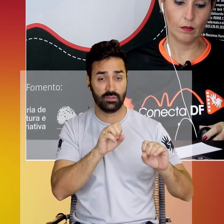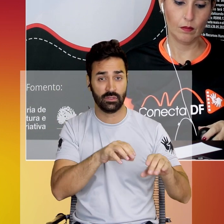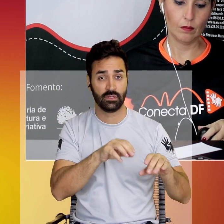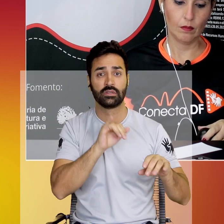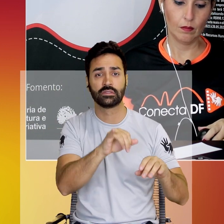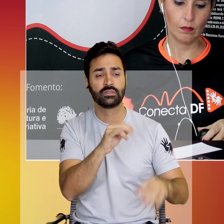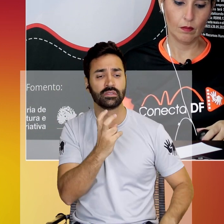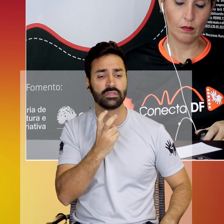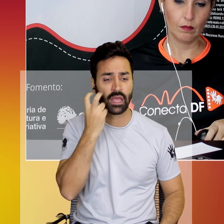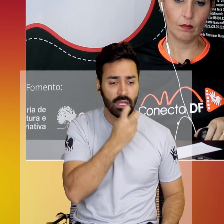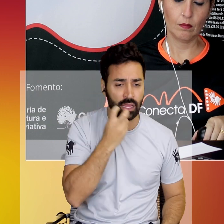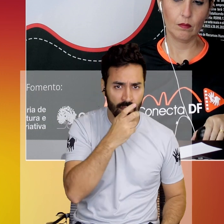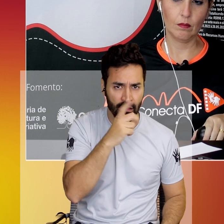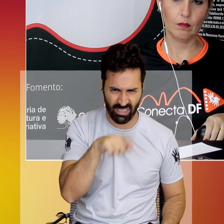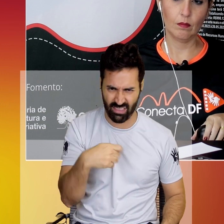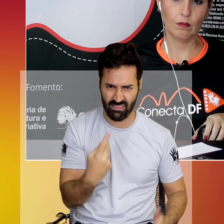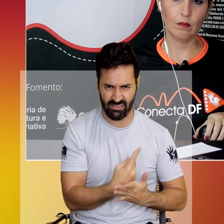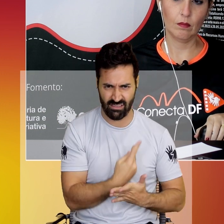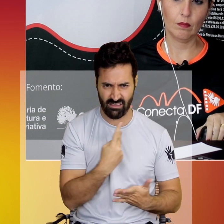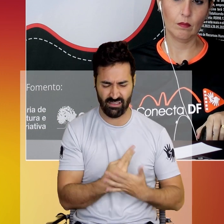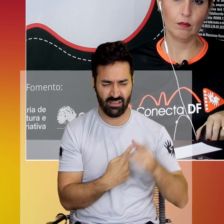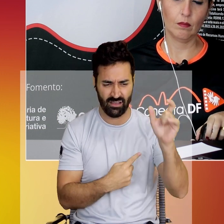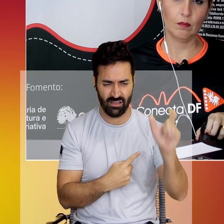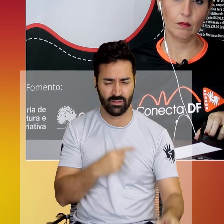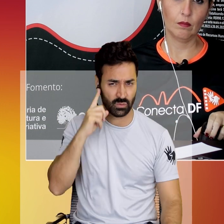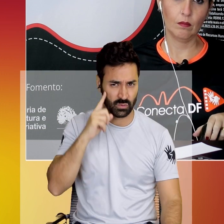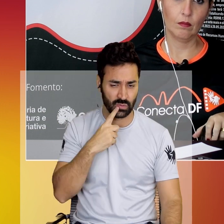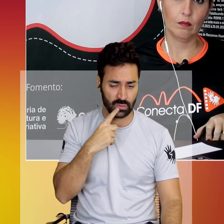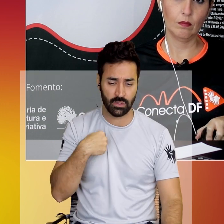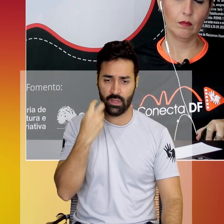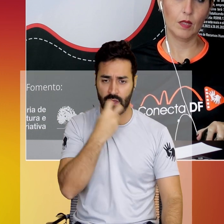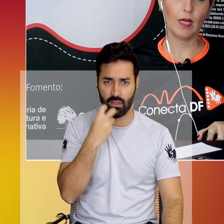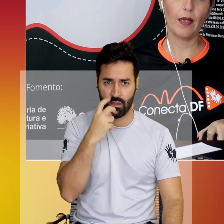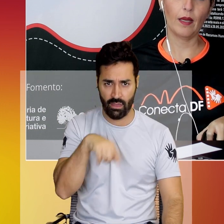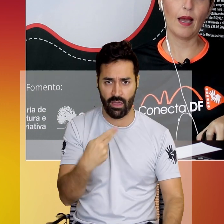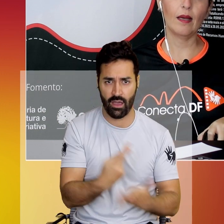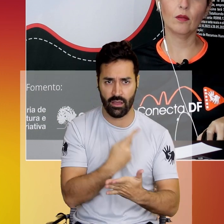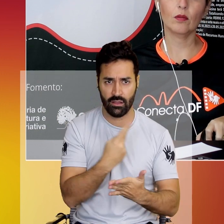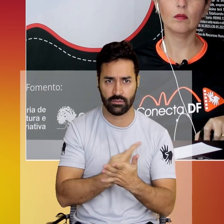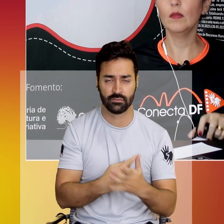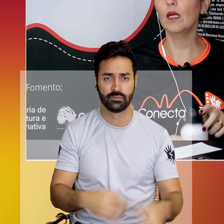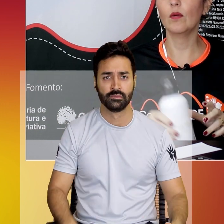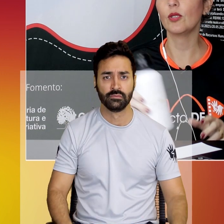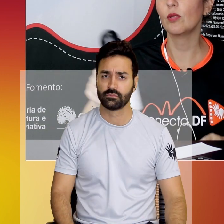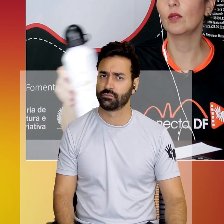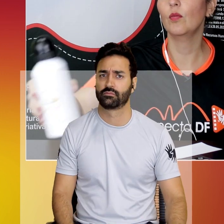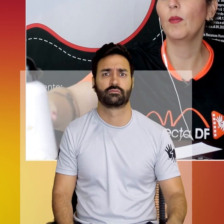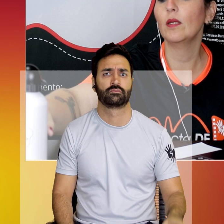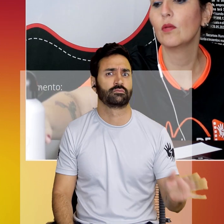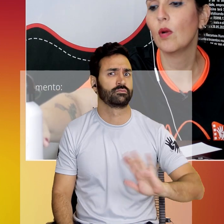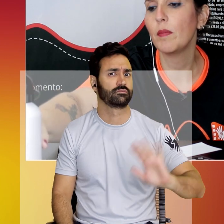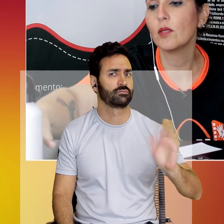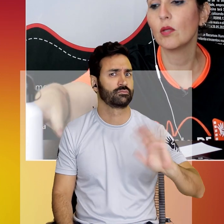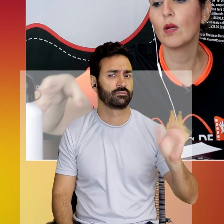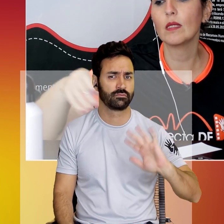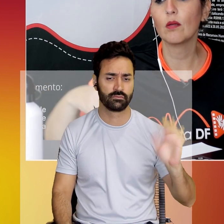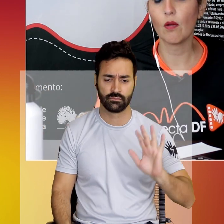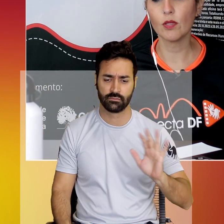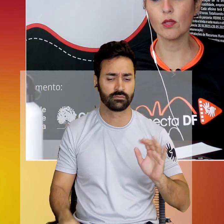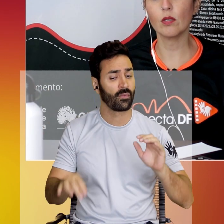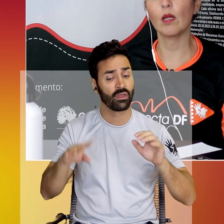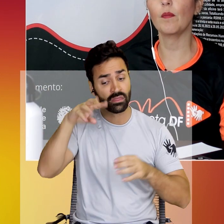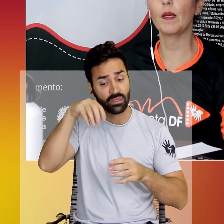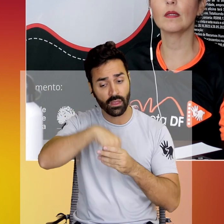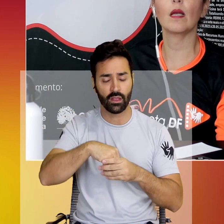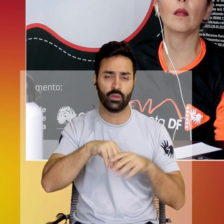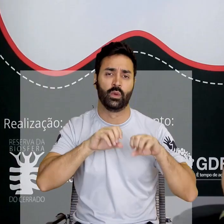oralizar para esse estudante surdo. Se é errado? Não, acho que no ambiente educacional, a